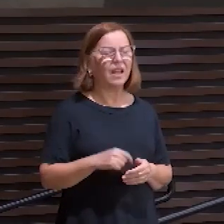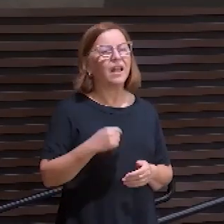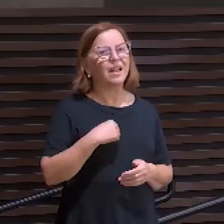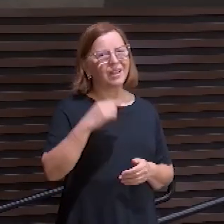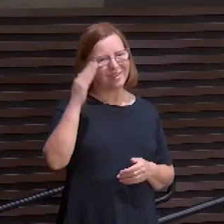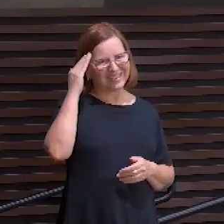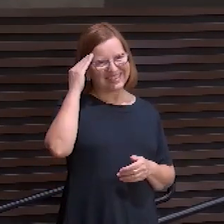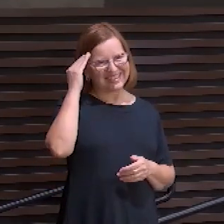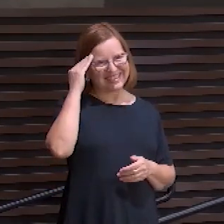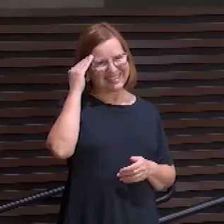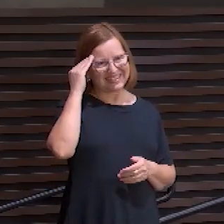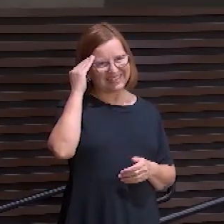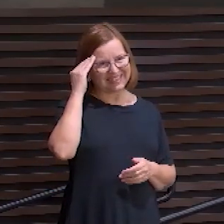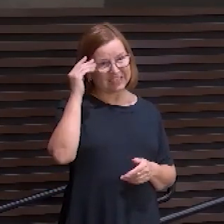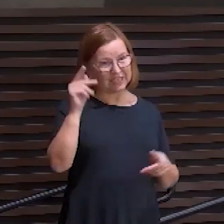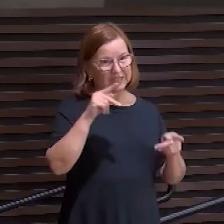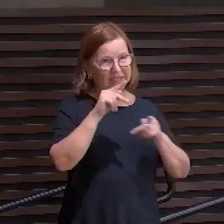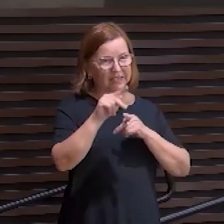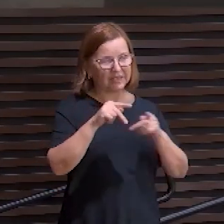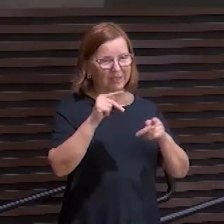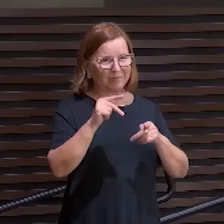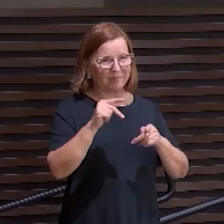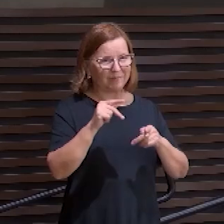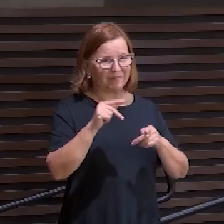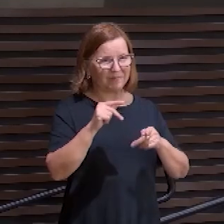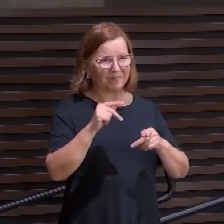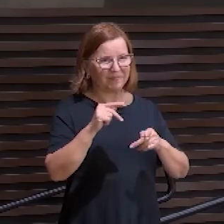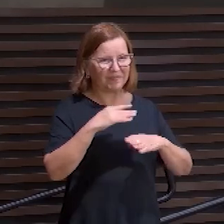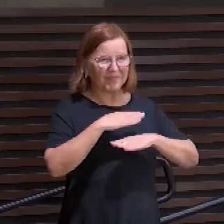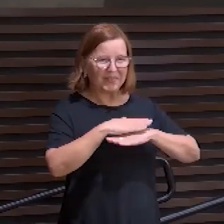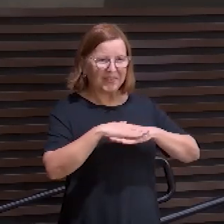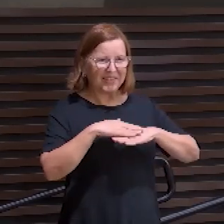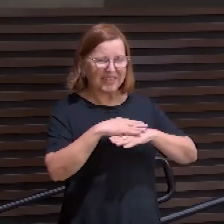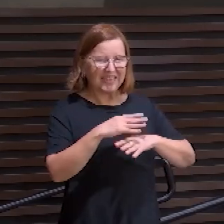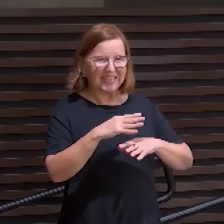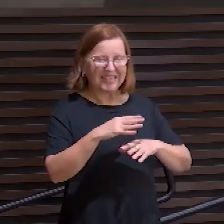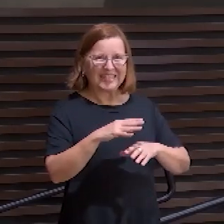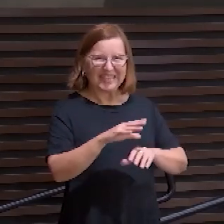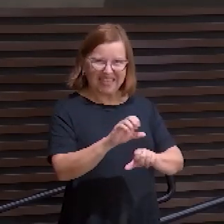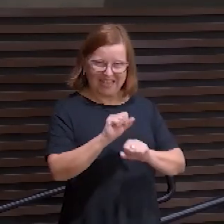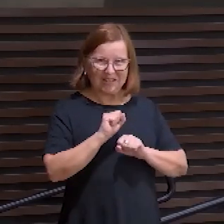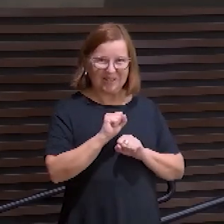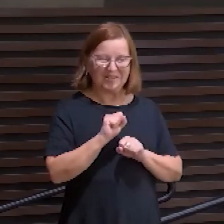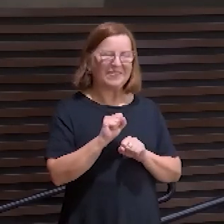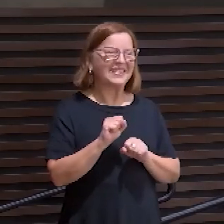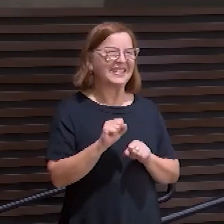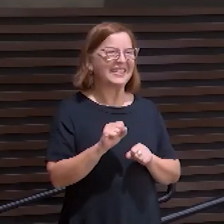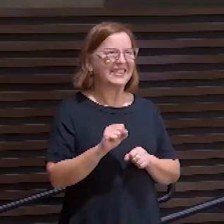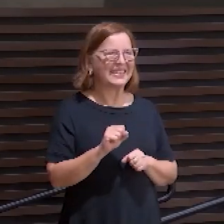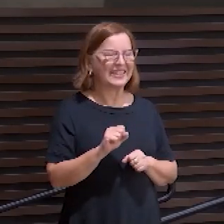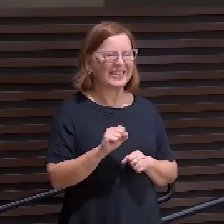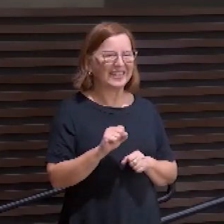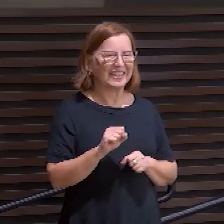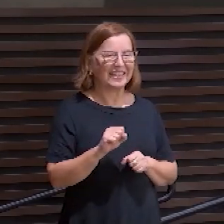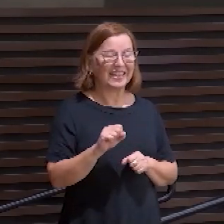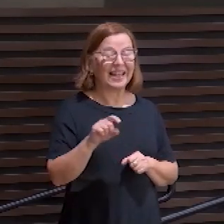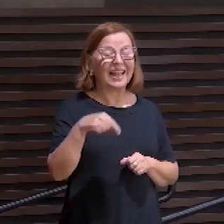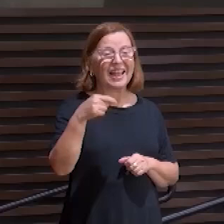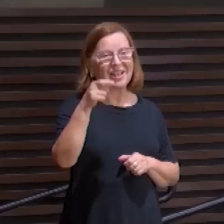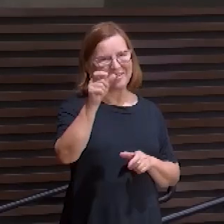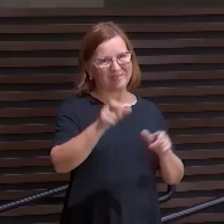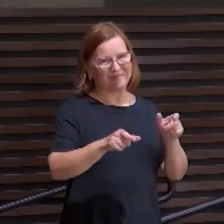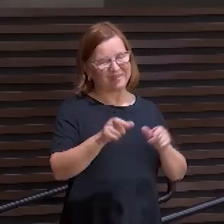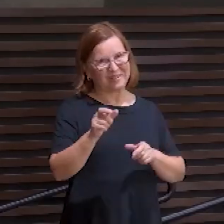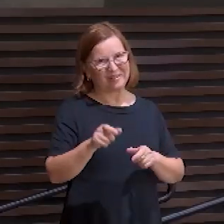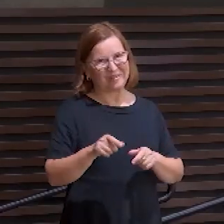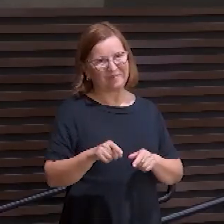sei. As pessoas se afeiçoam naturalmente aos outros.